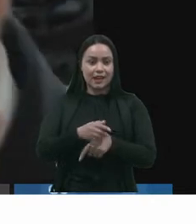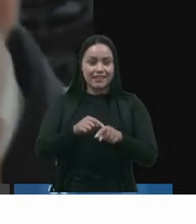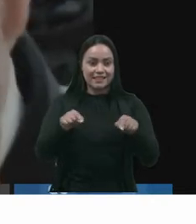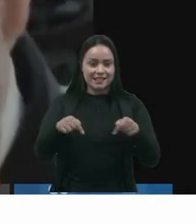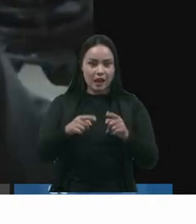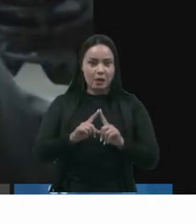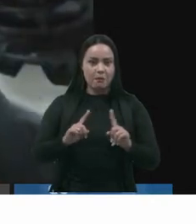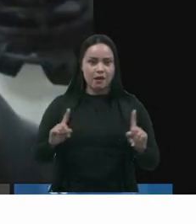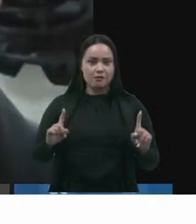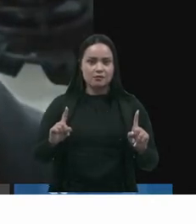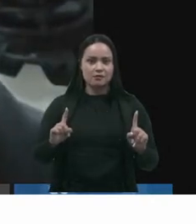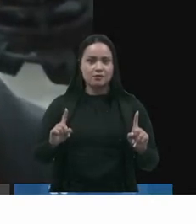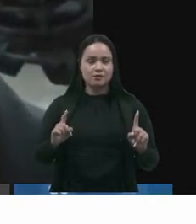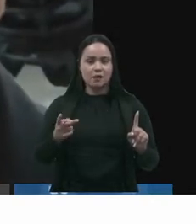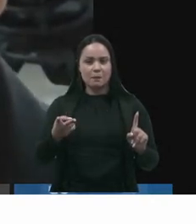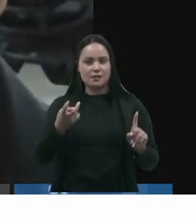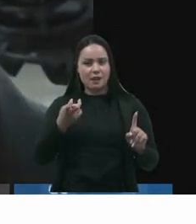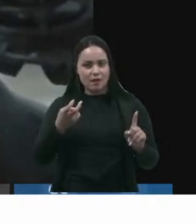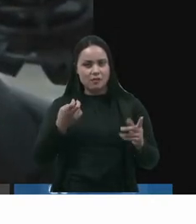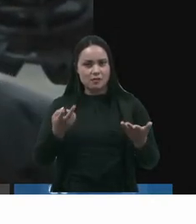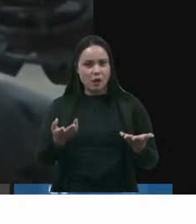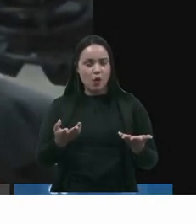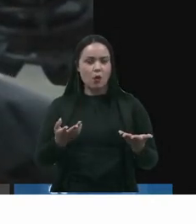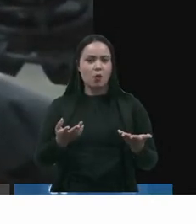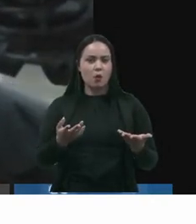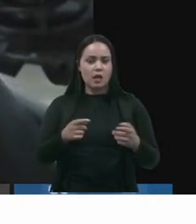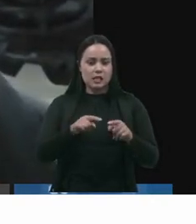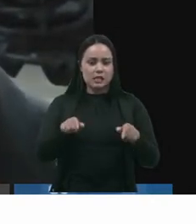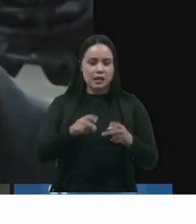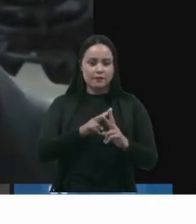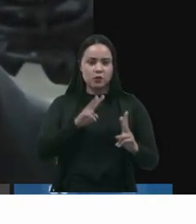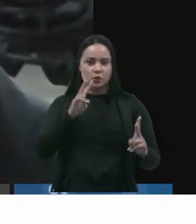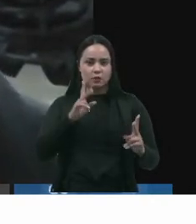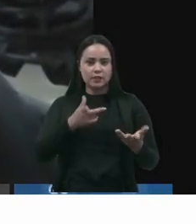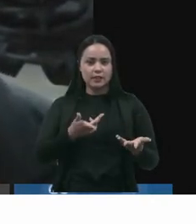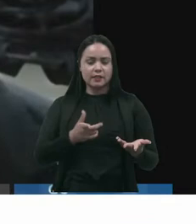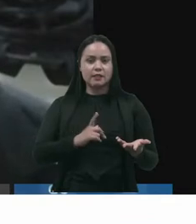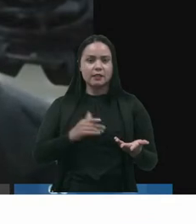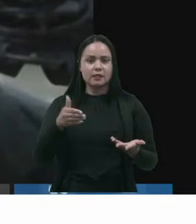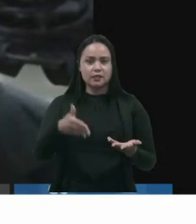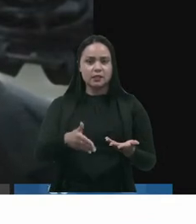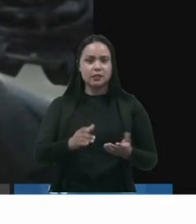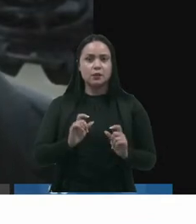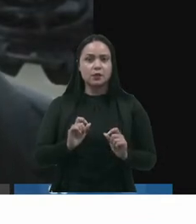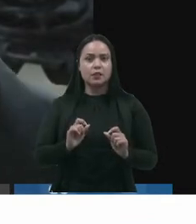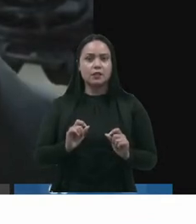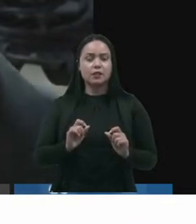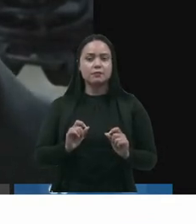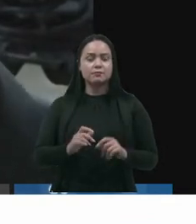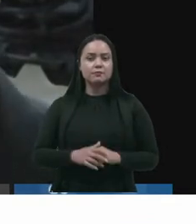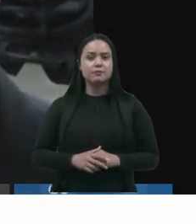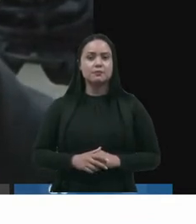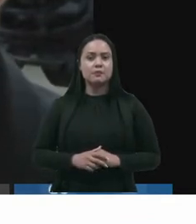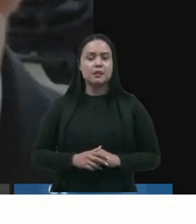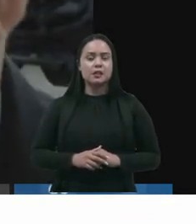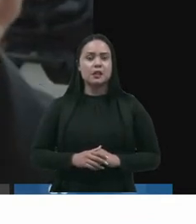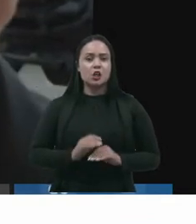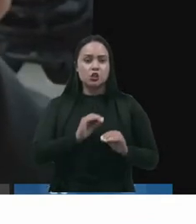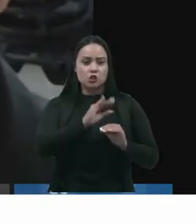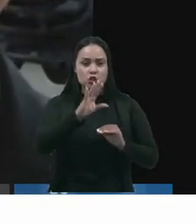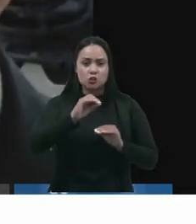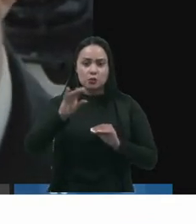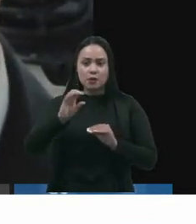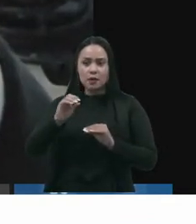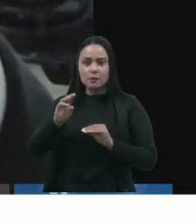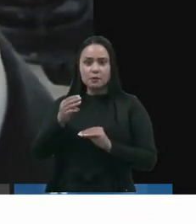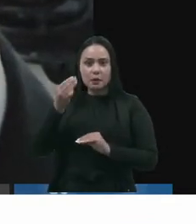Mas a observação aqui do Tribunal de Justiça é muito breve. Nós distribuímos